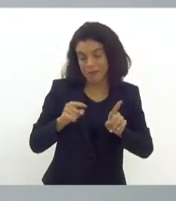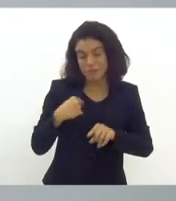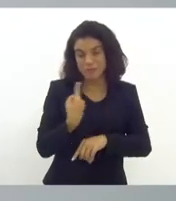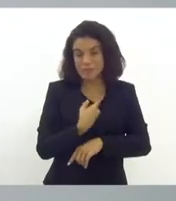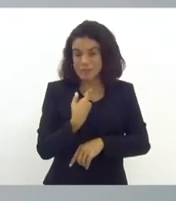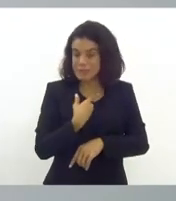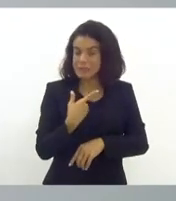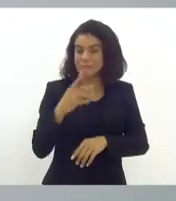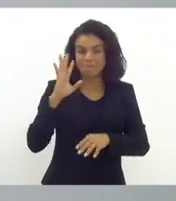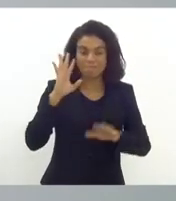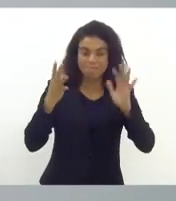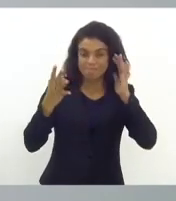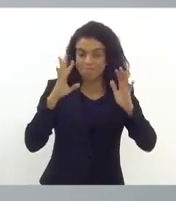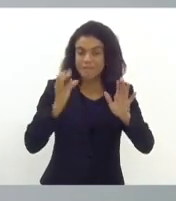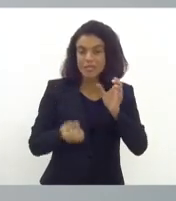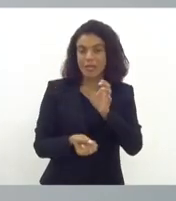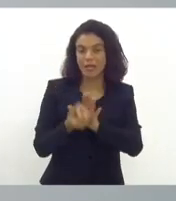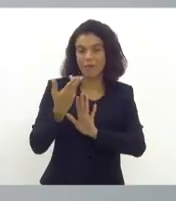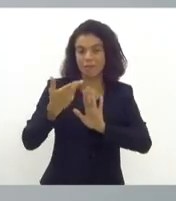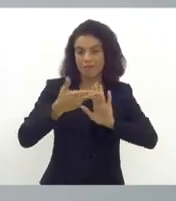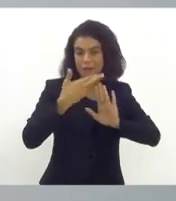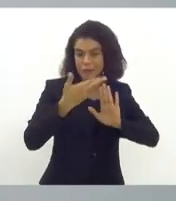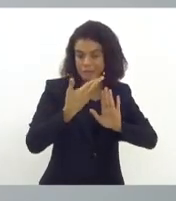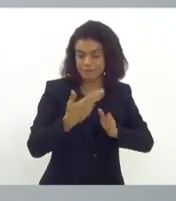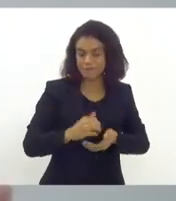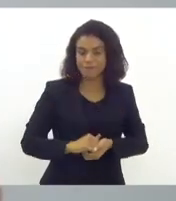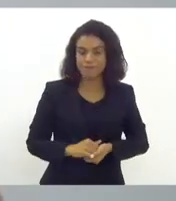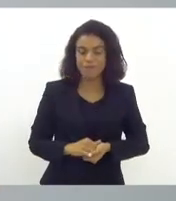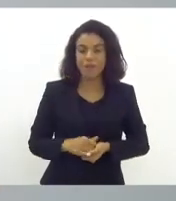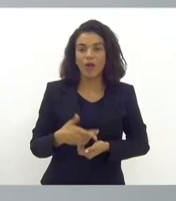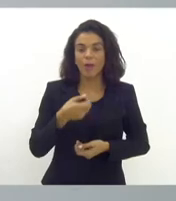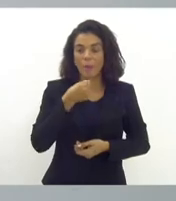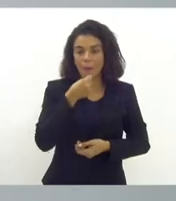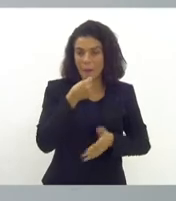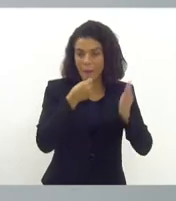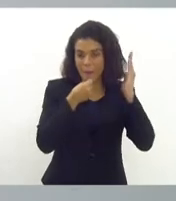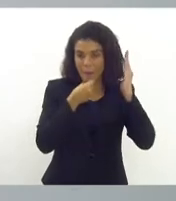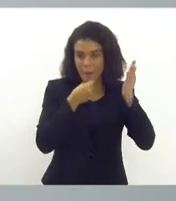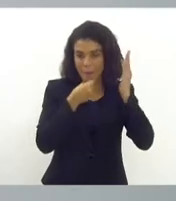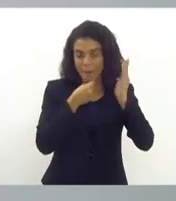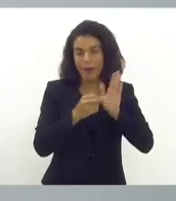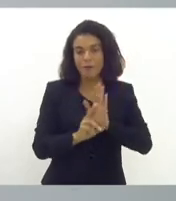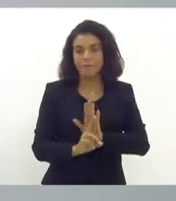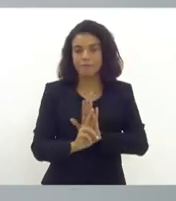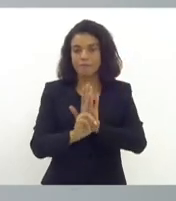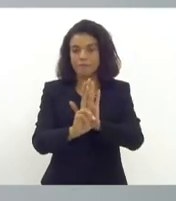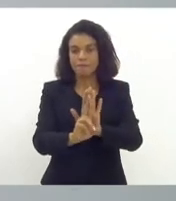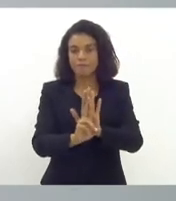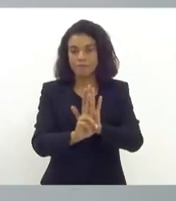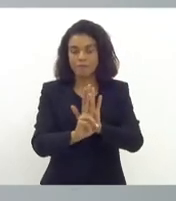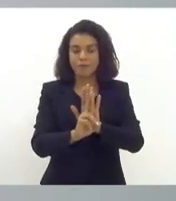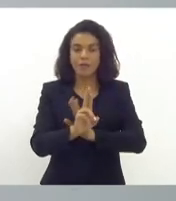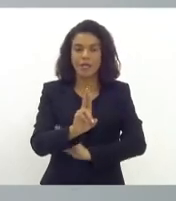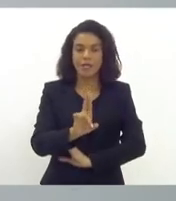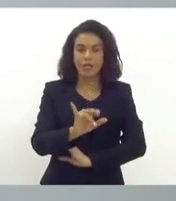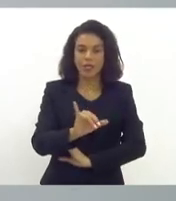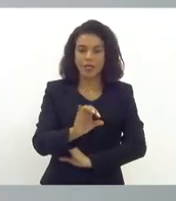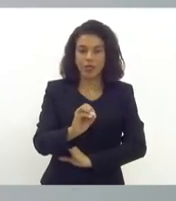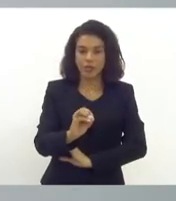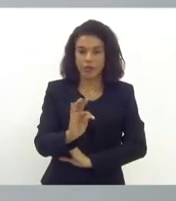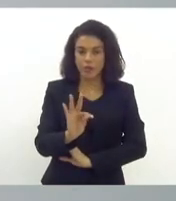então eu vou passar a palavra para o nosso representante aqui da Rio